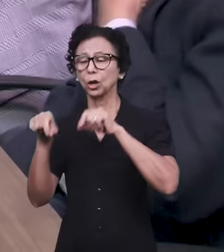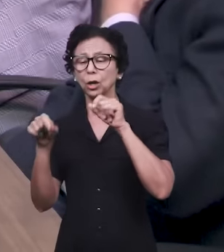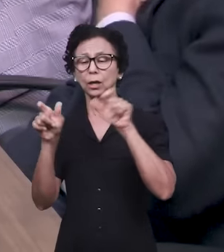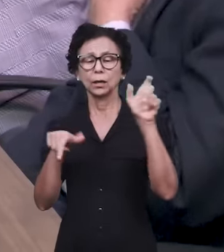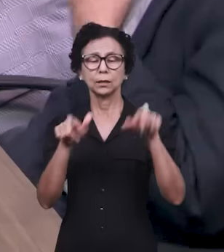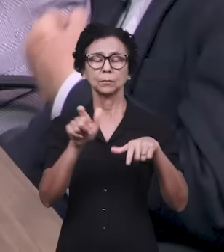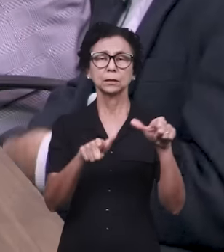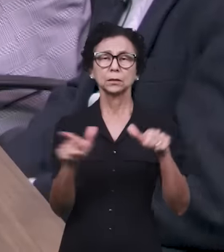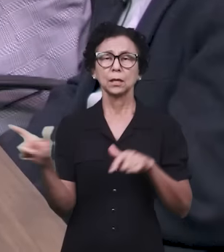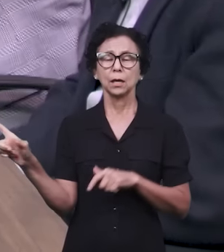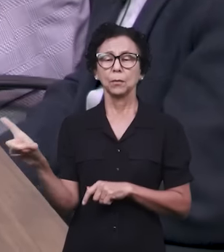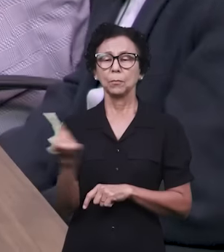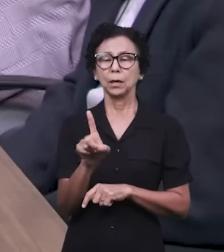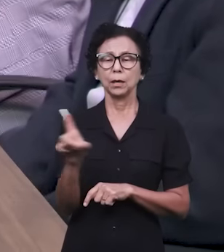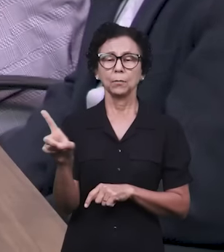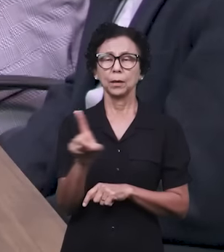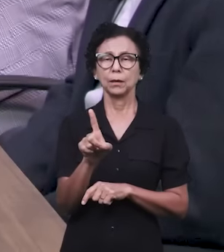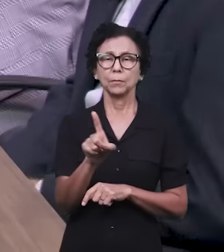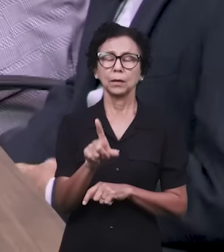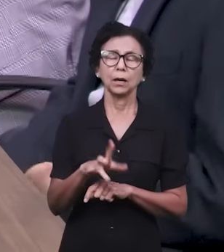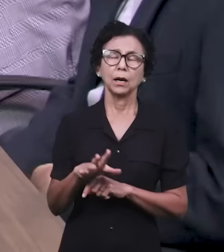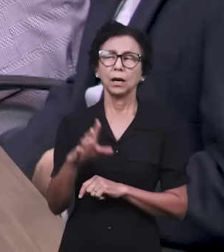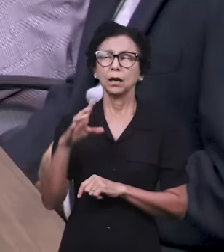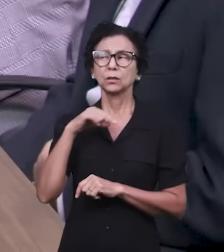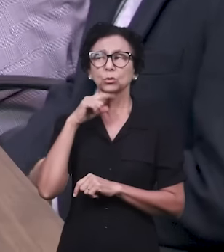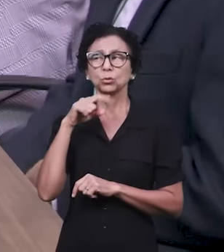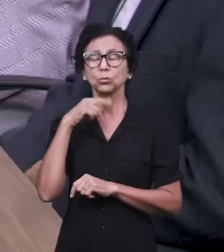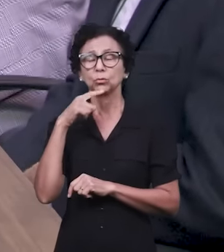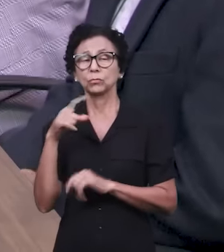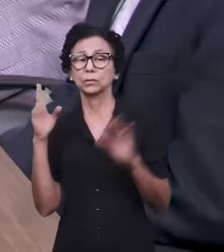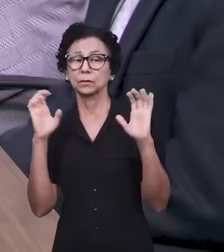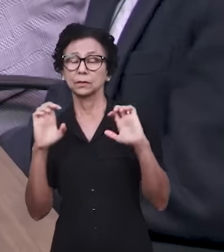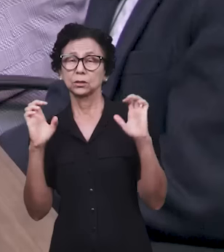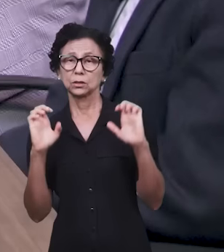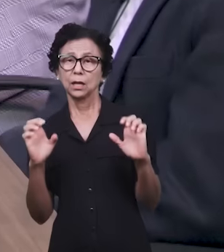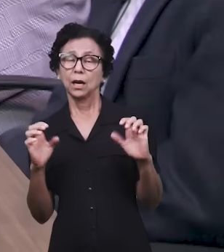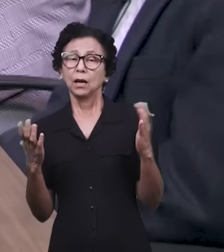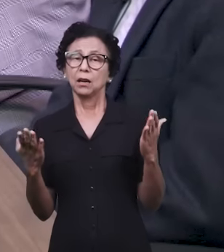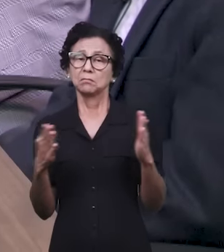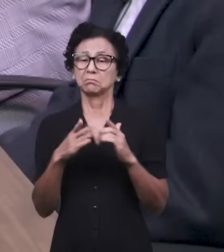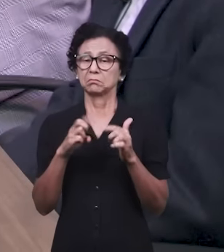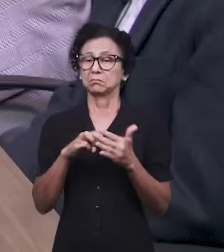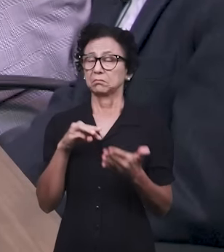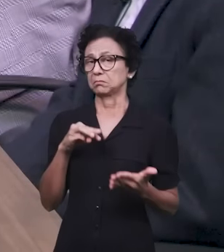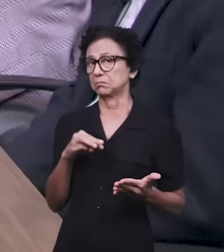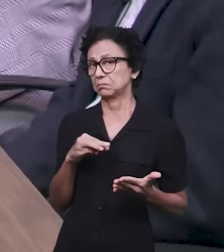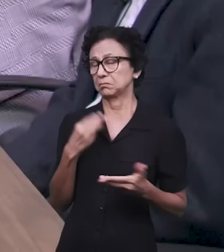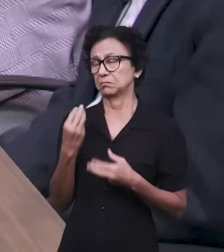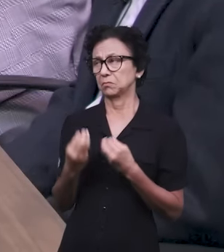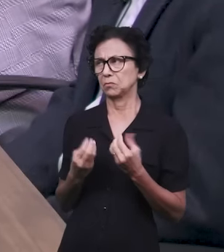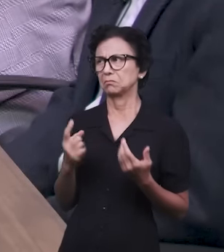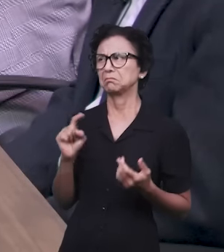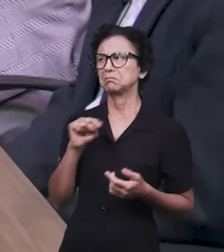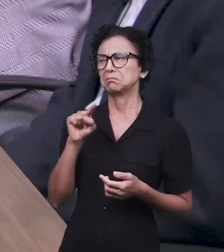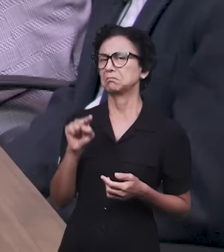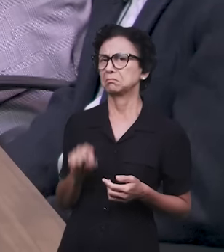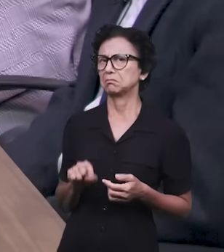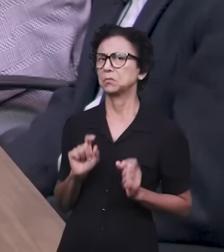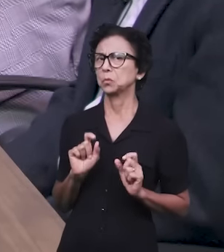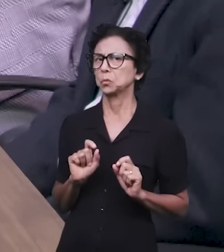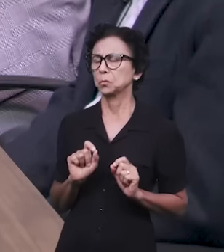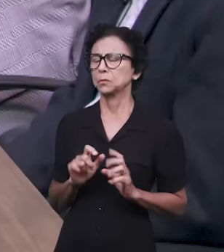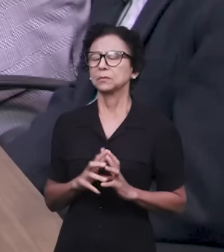iam passando e que tinham alguma dúvida sobre o Evangelho, sobre a Igreja Cristã Maranata, como é que funciona isso, o que é aquilo.